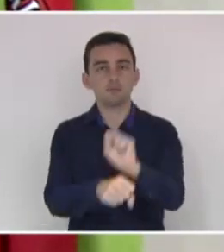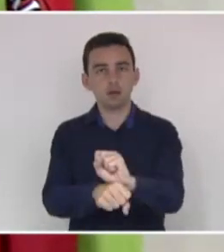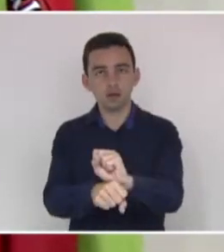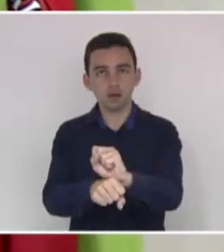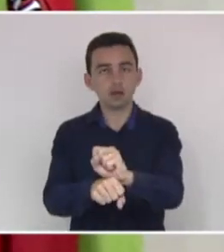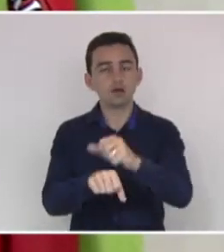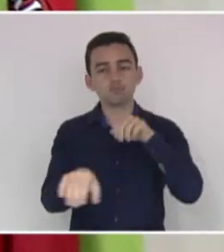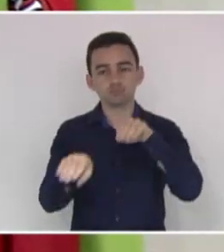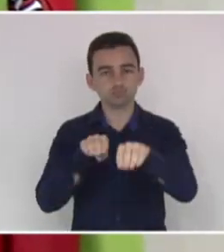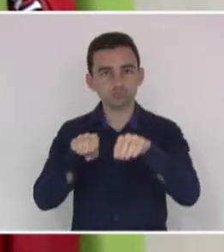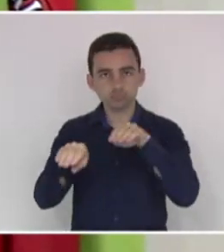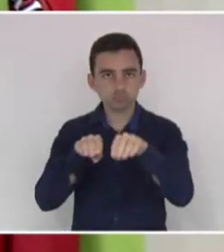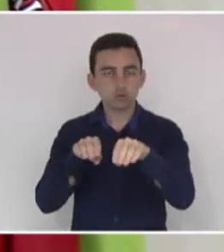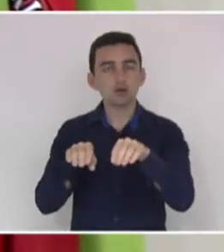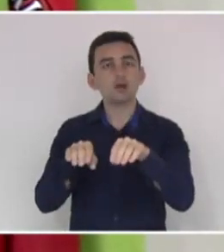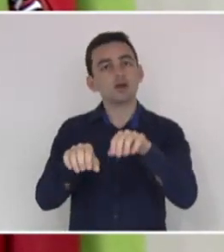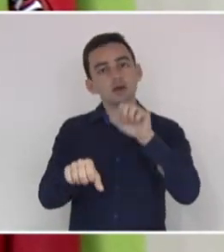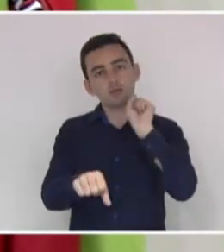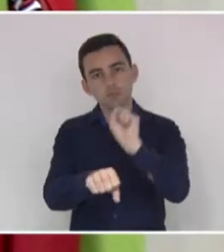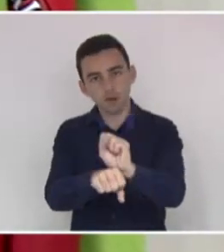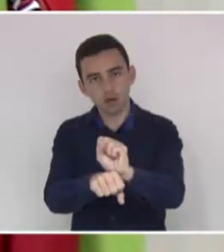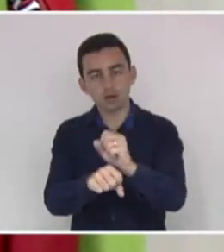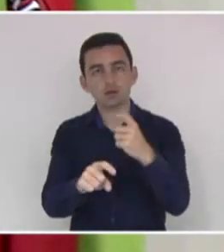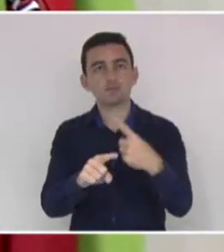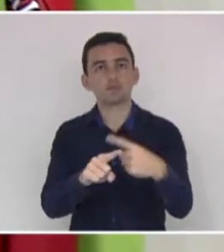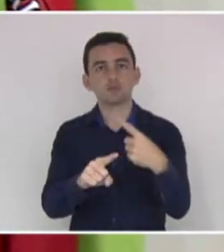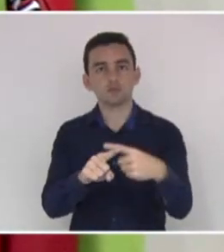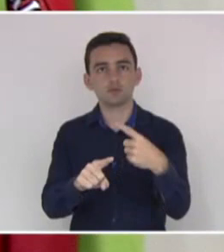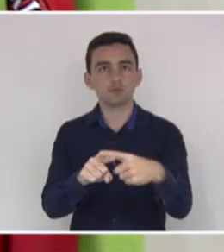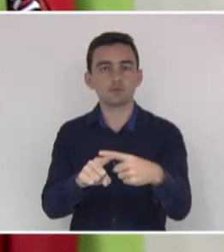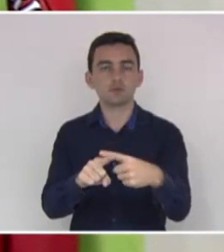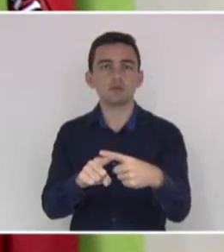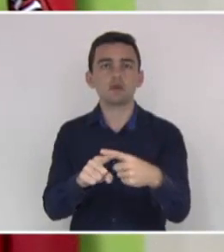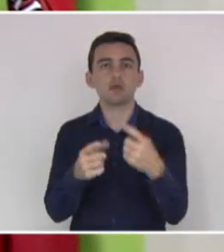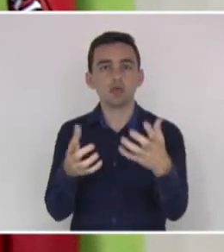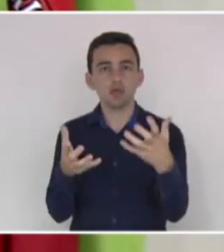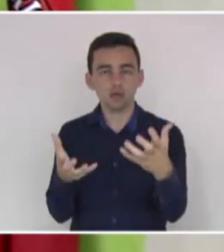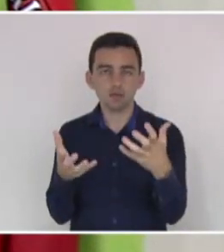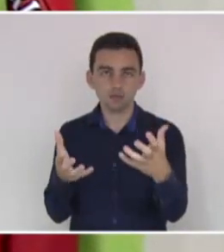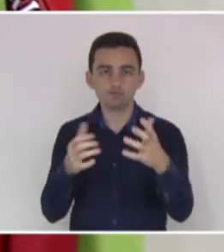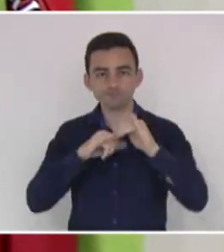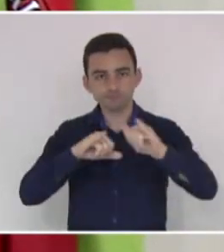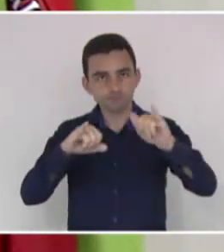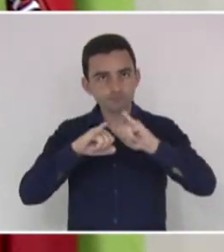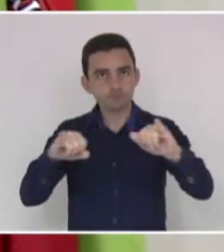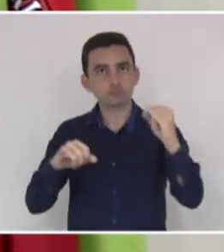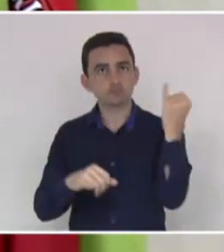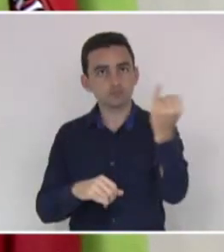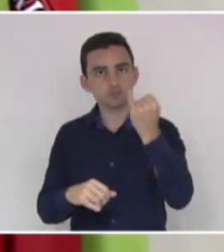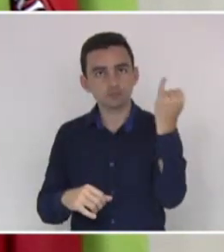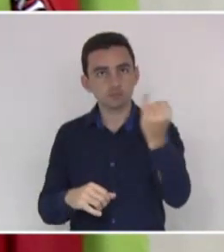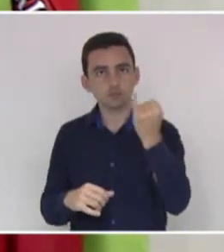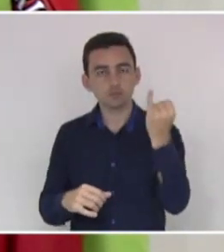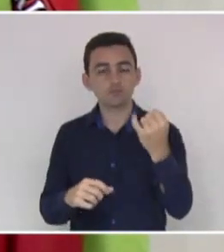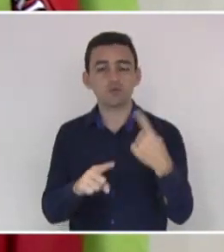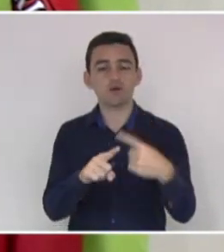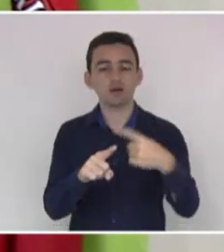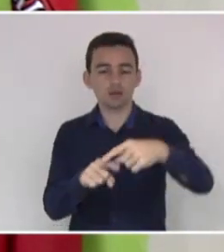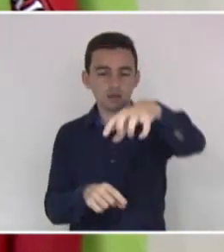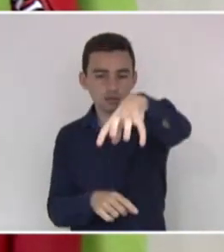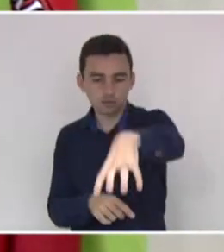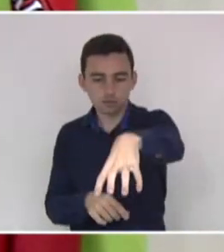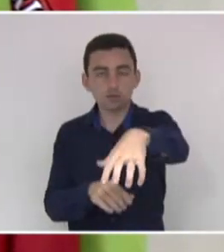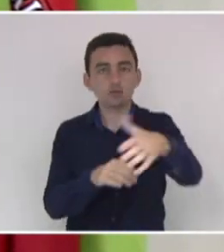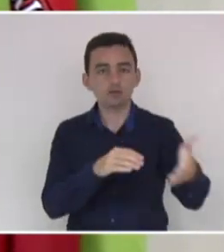minutos para sensibilizar da importância de uma simples rótula que já